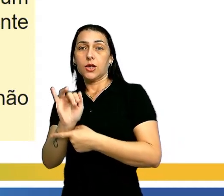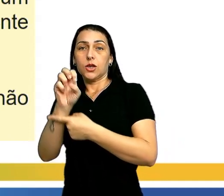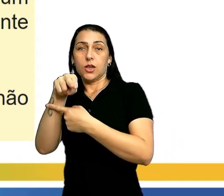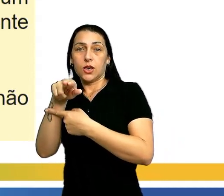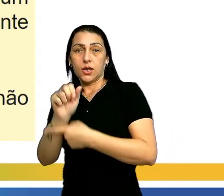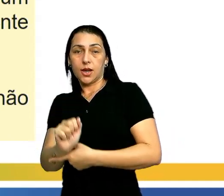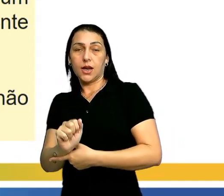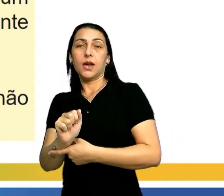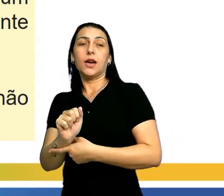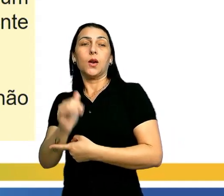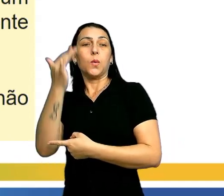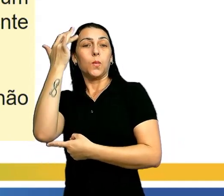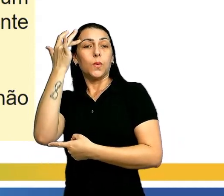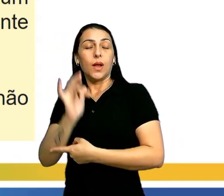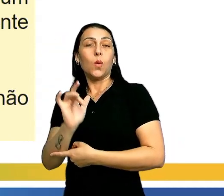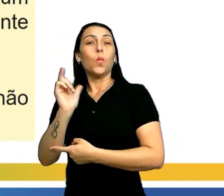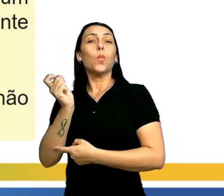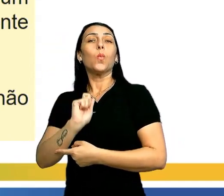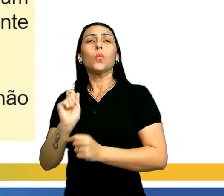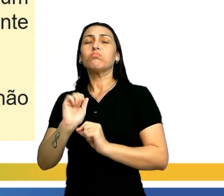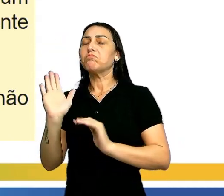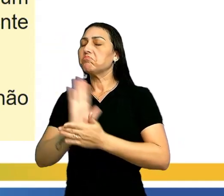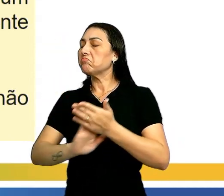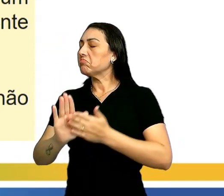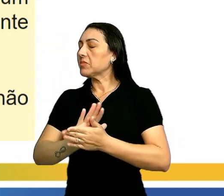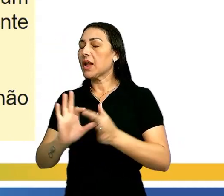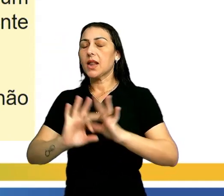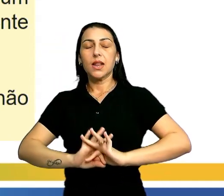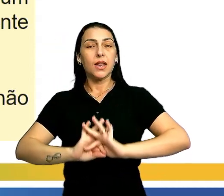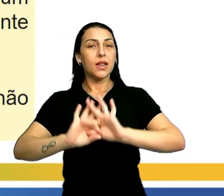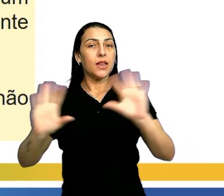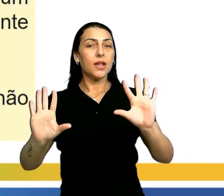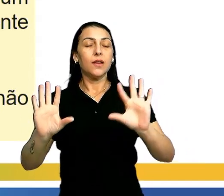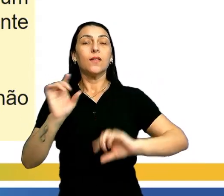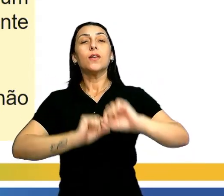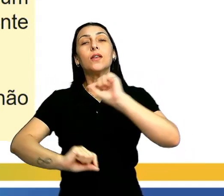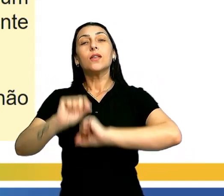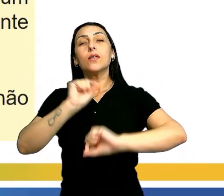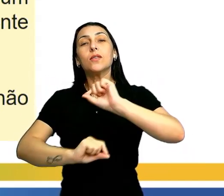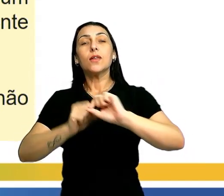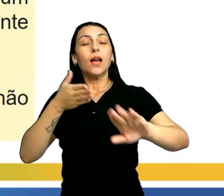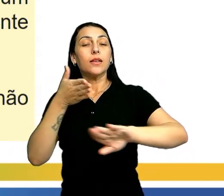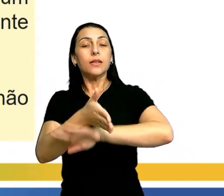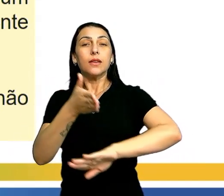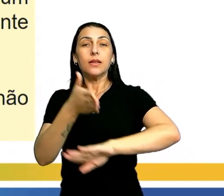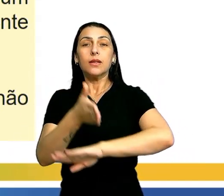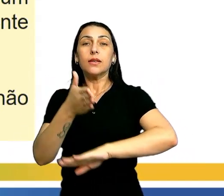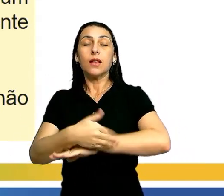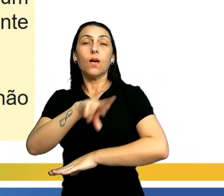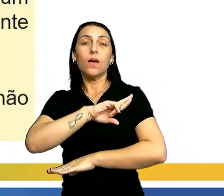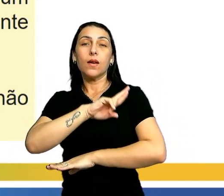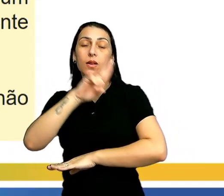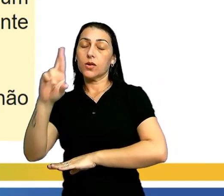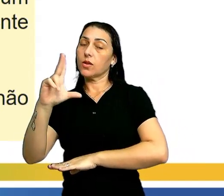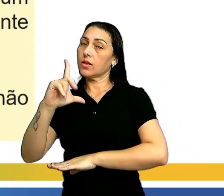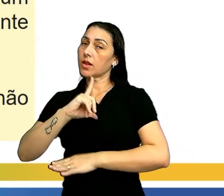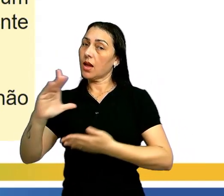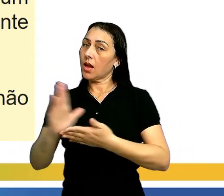leiga, portanto, uma ética laica, independentemente de acesso a qualquer religião ou de ter